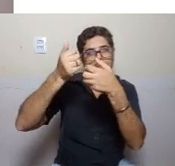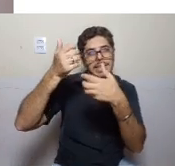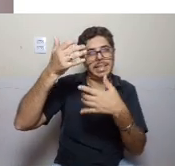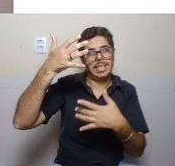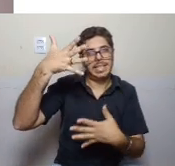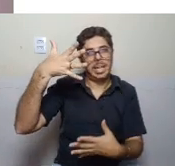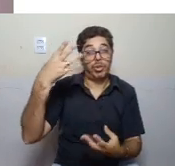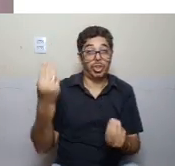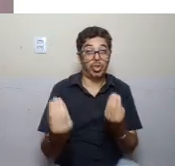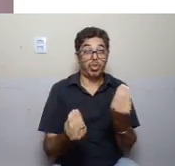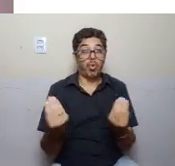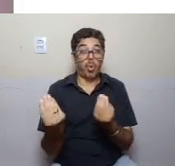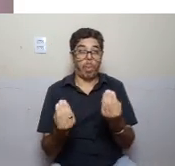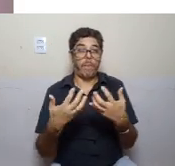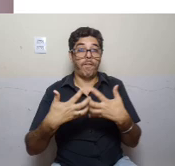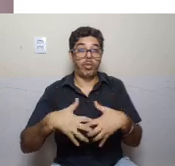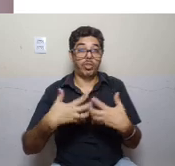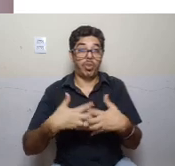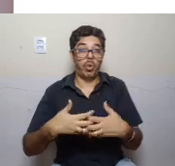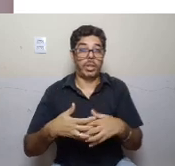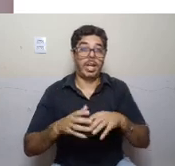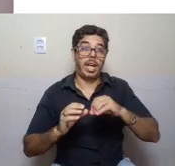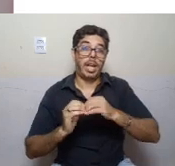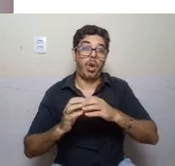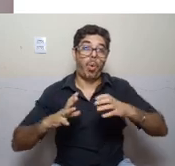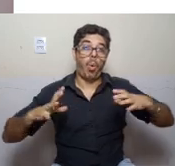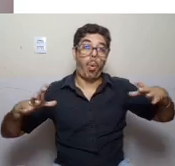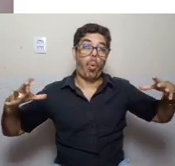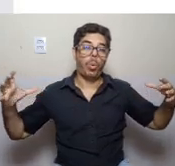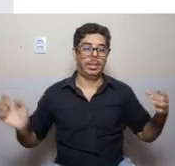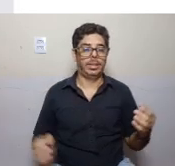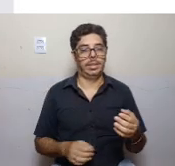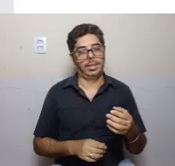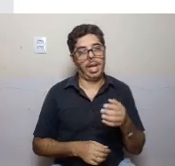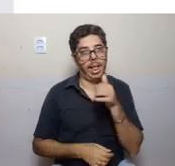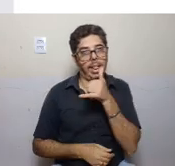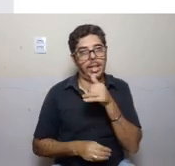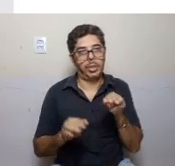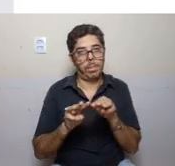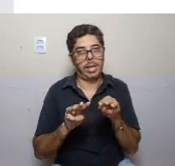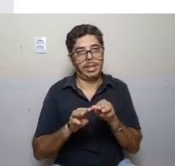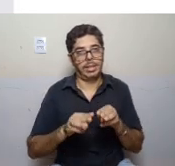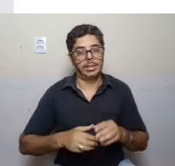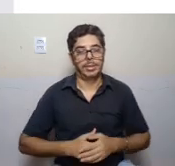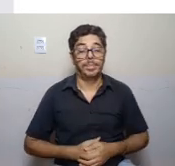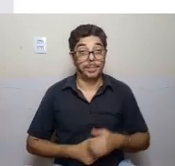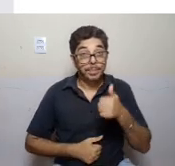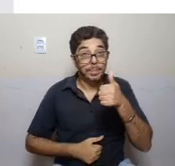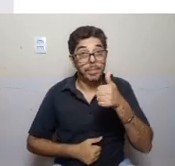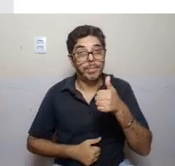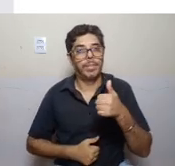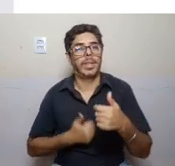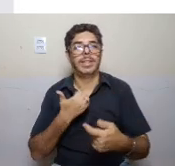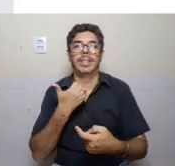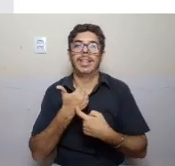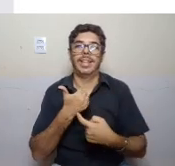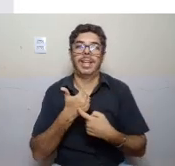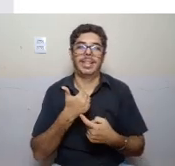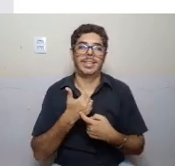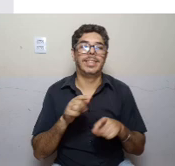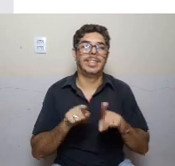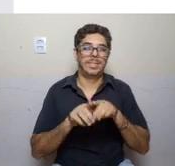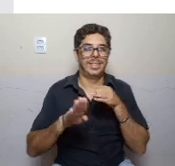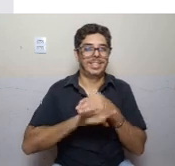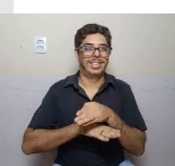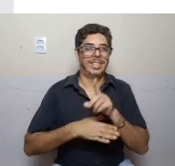desejada descrição do comportamento das ondas eletromagnéticas. Esse vídeo termina por aqui. Se você gostou, dê um like